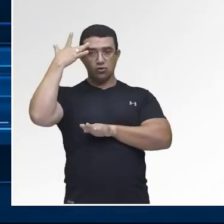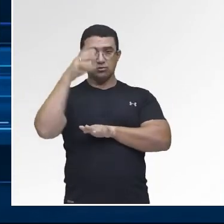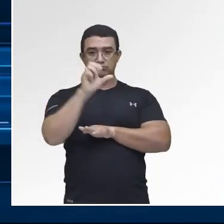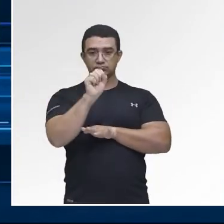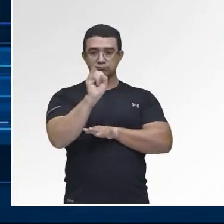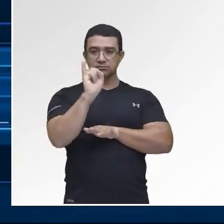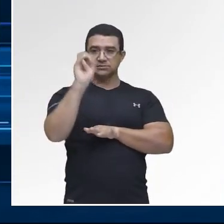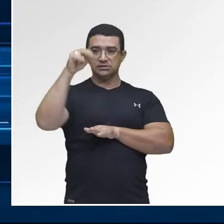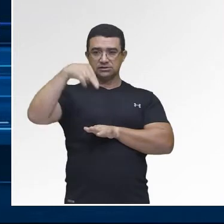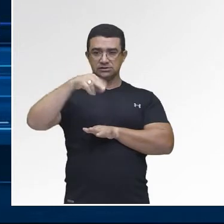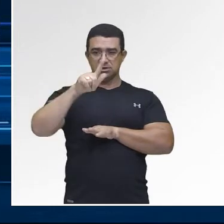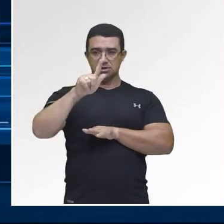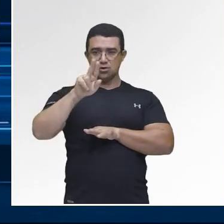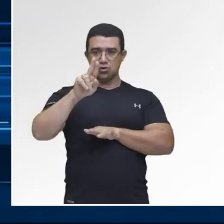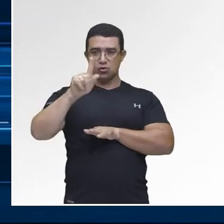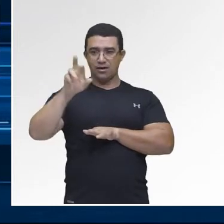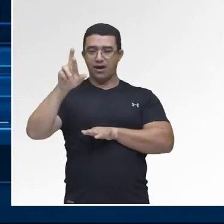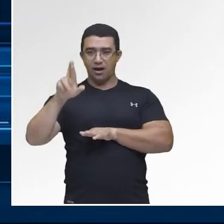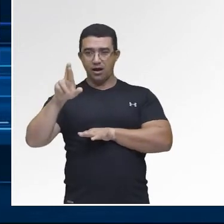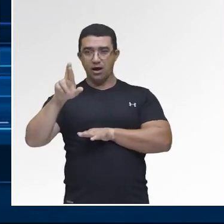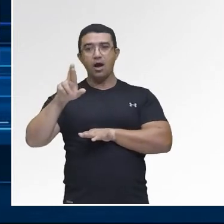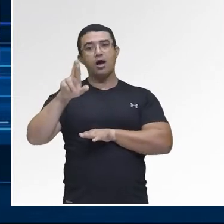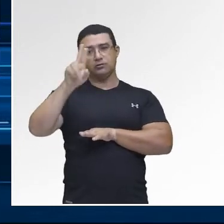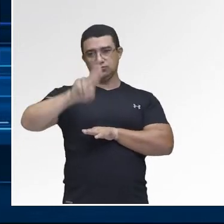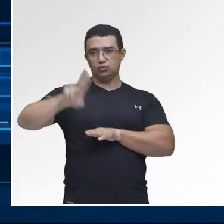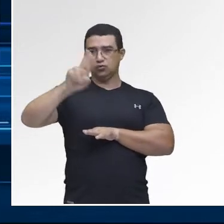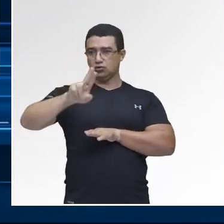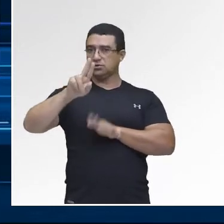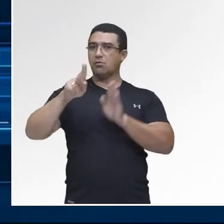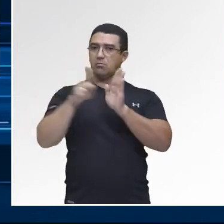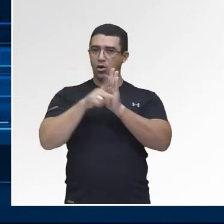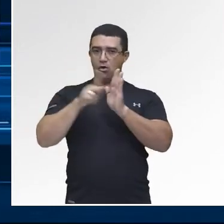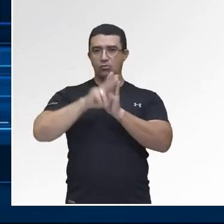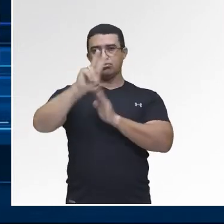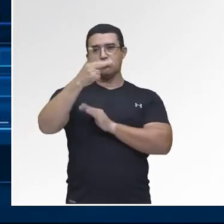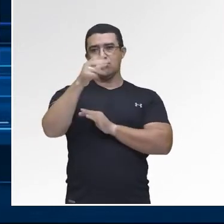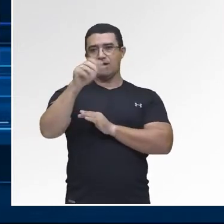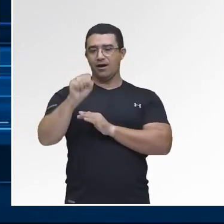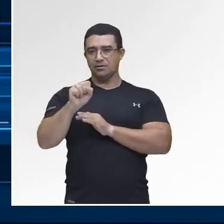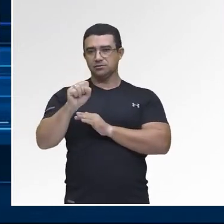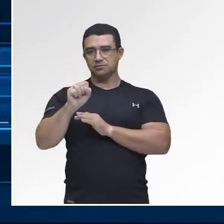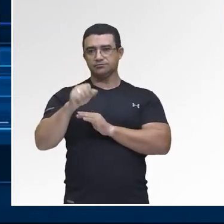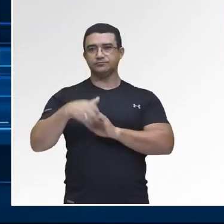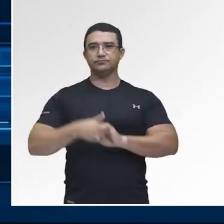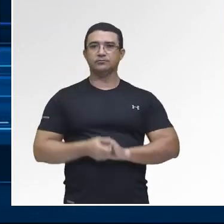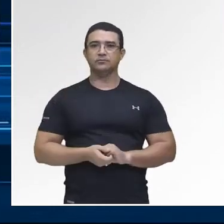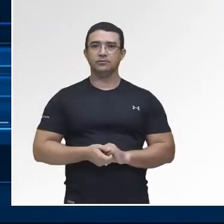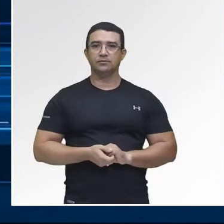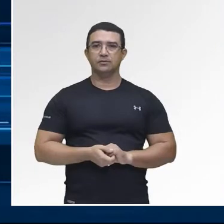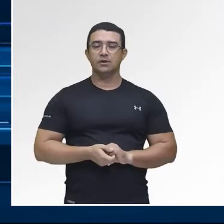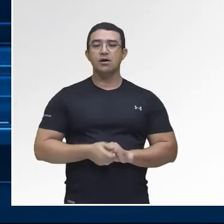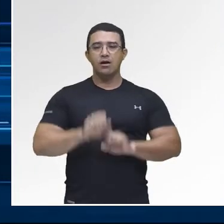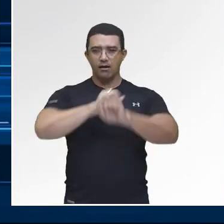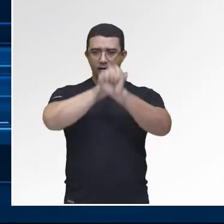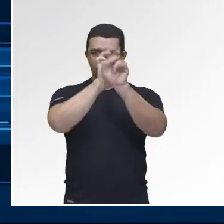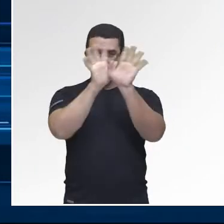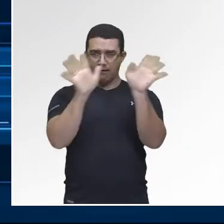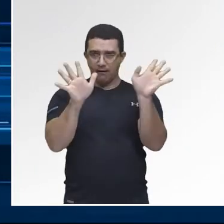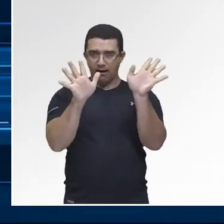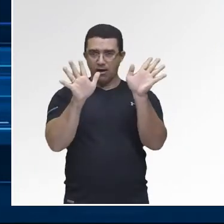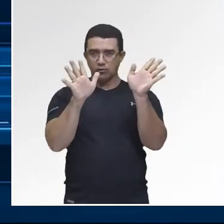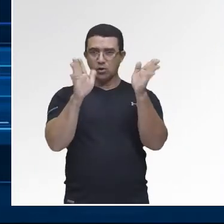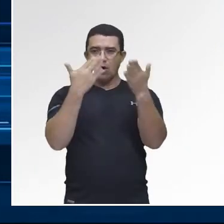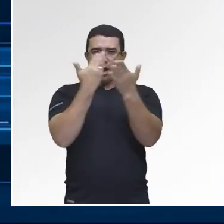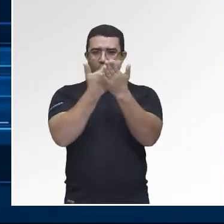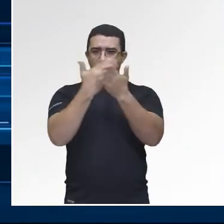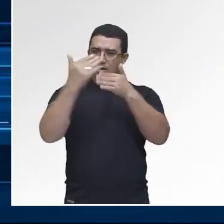devo utilizar, então, o has. E para todas as outras, o have. vai ficar bastante claro aí ao longo da aula,